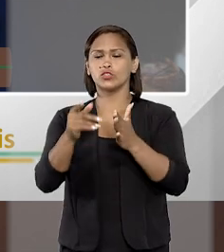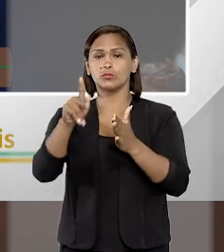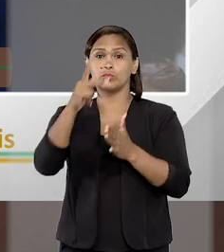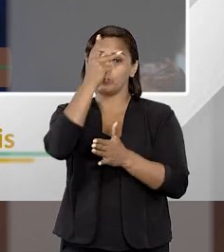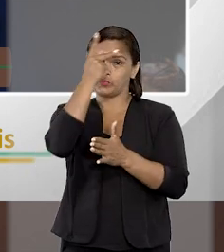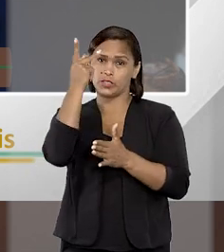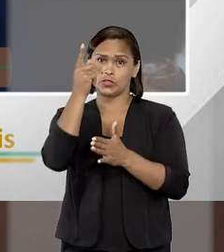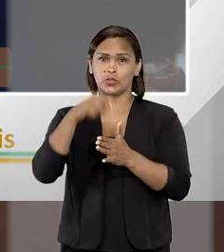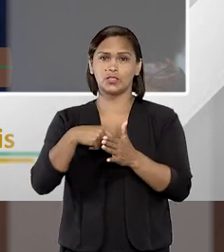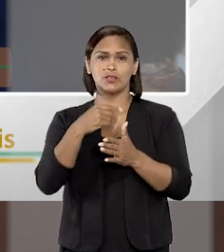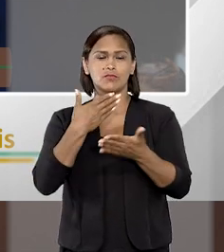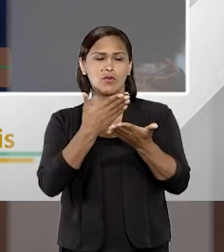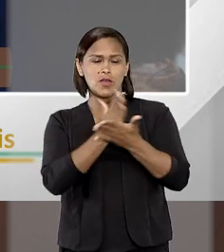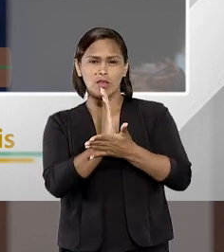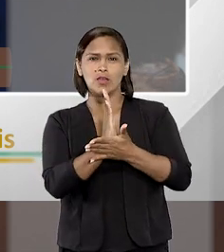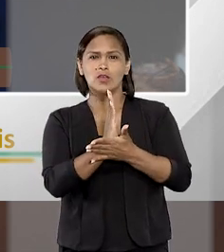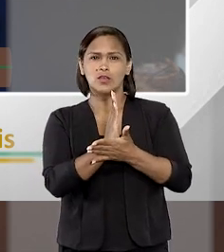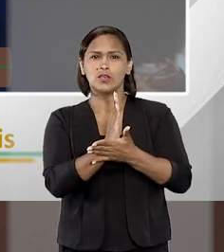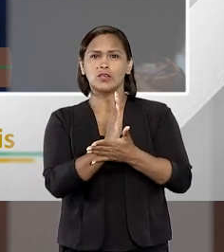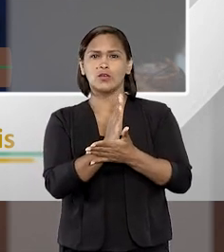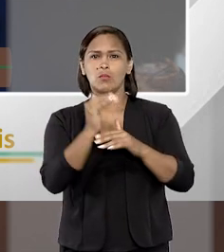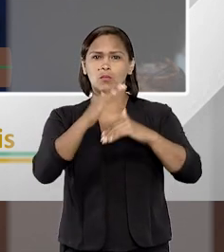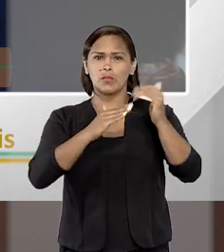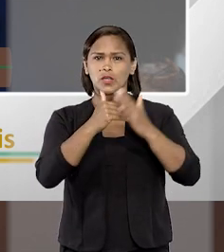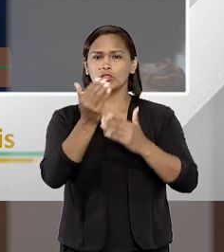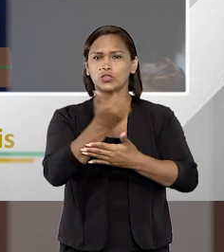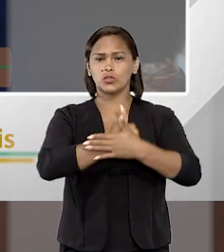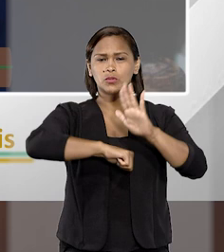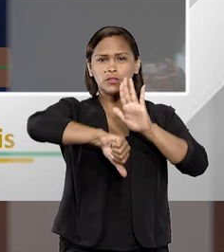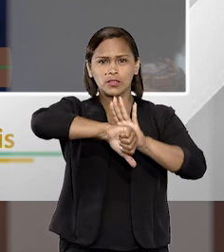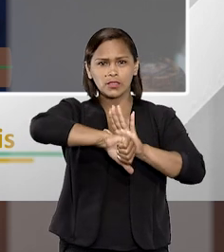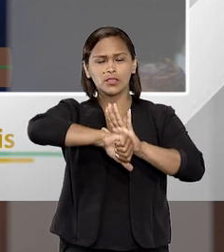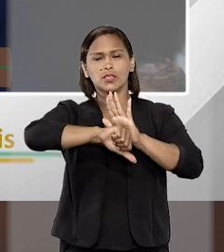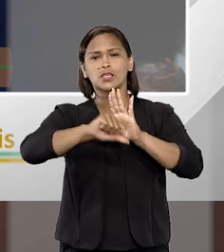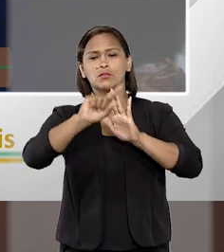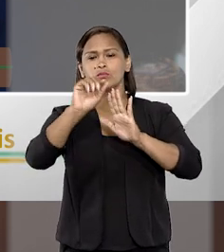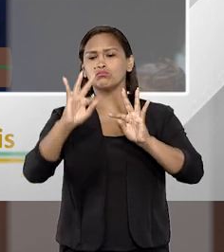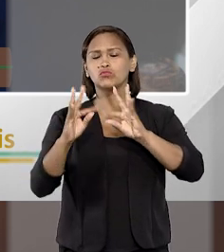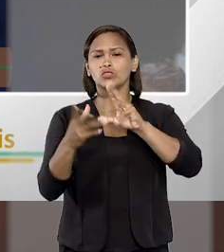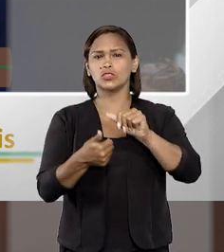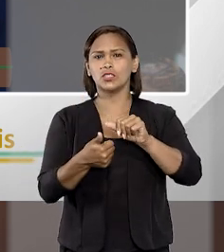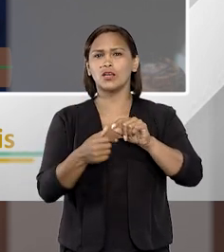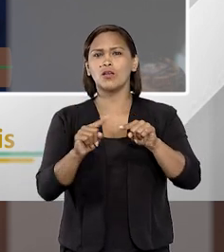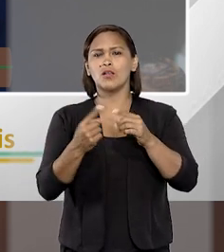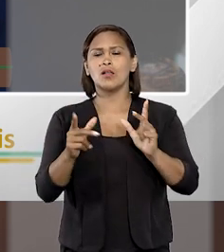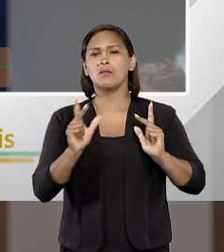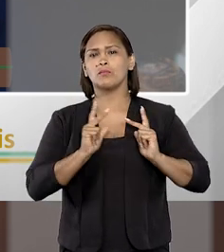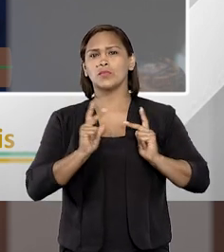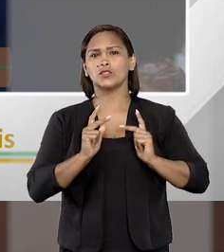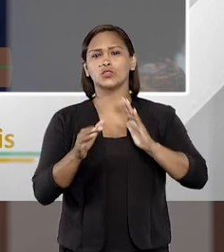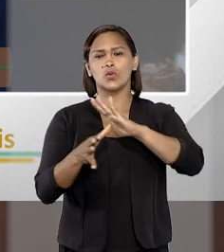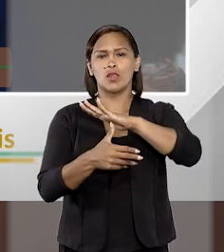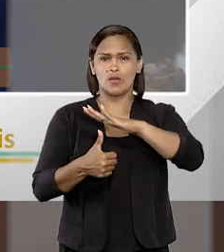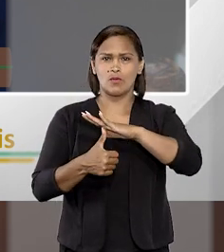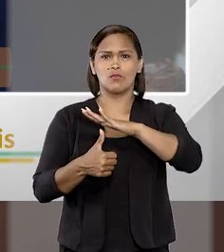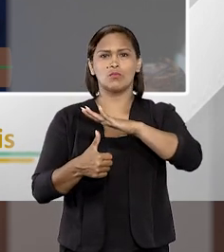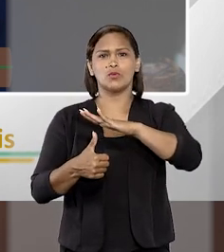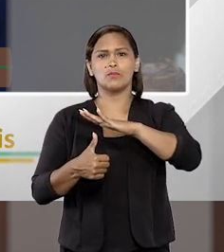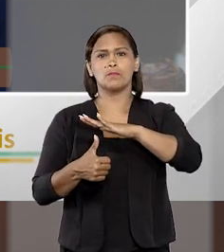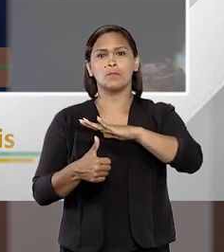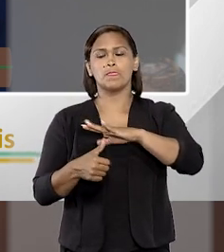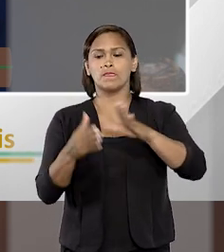pessoas que foram reconhecidas como autoras de filmes em geral mas acho colar o crime de roubo